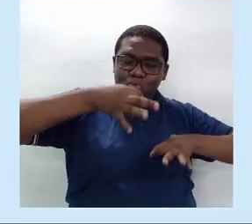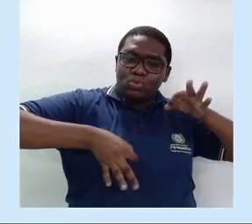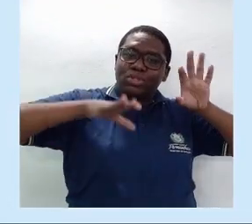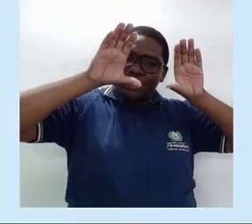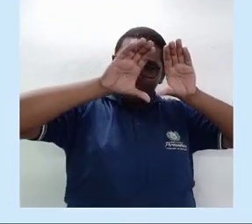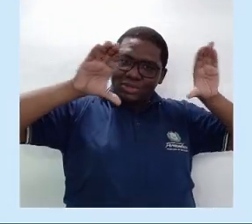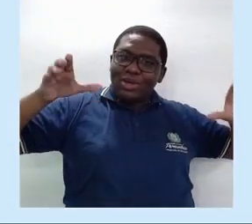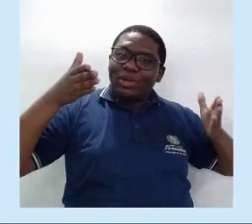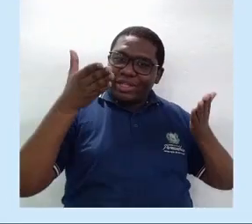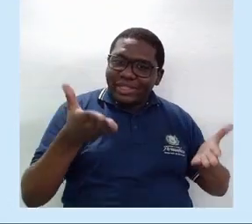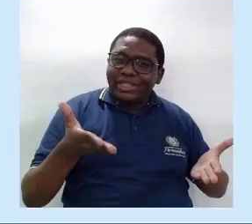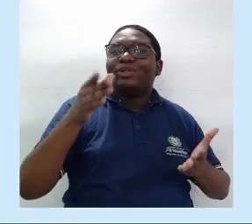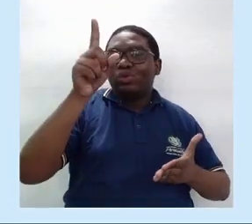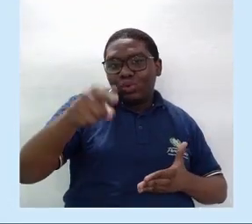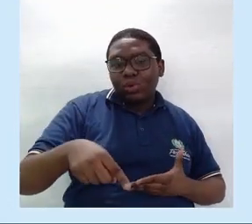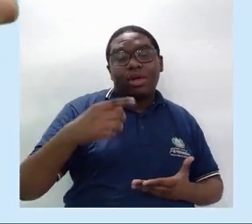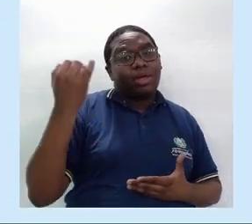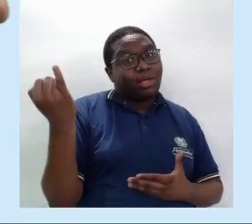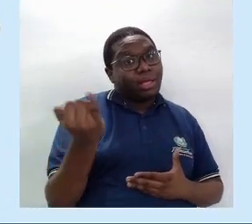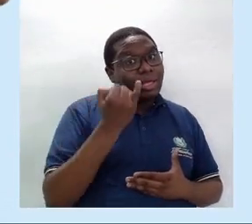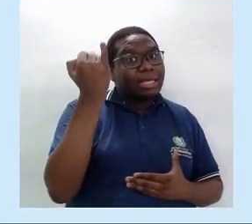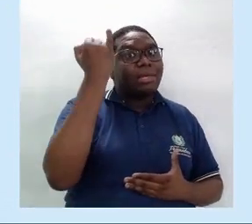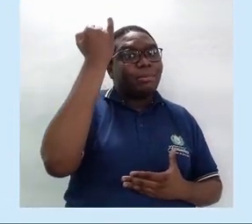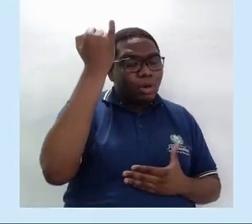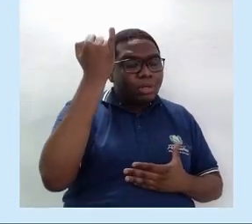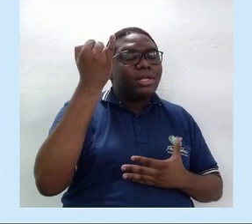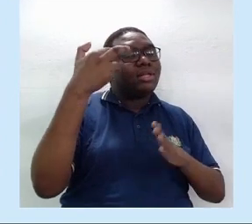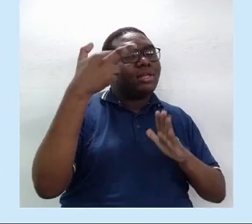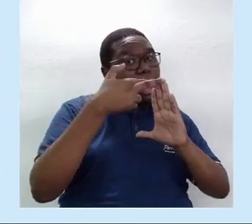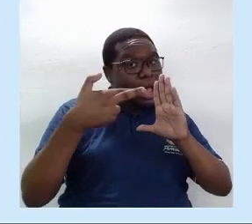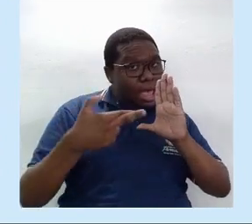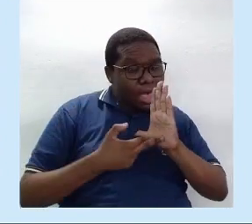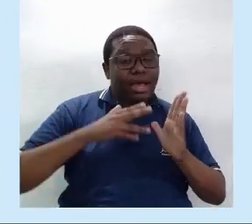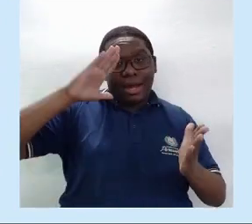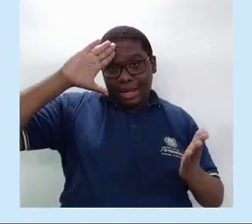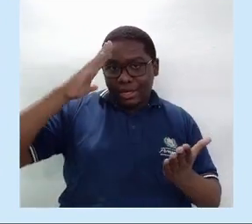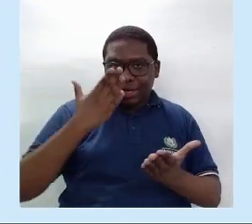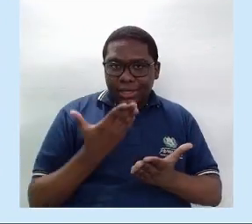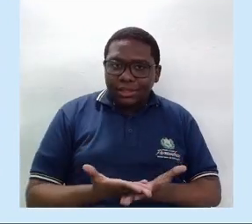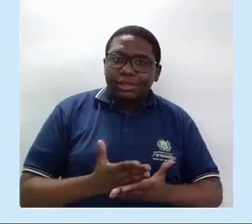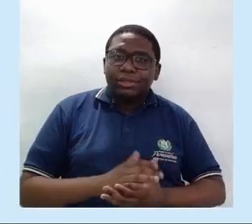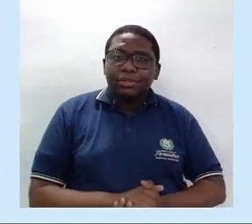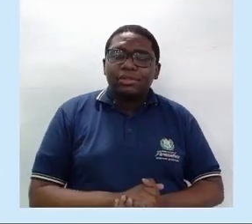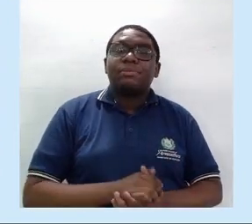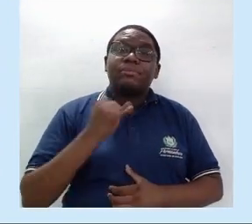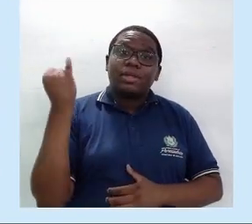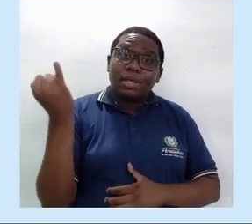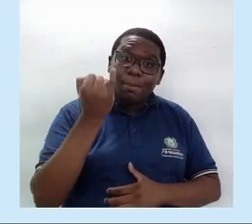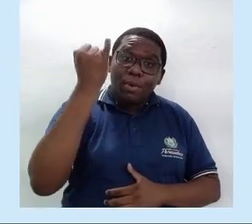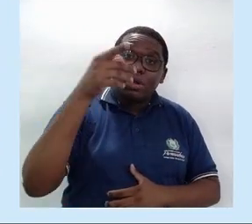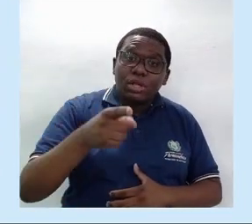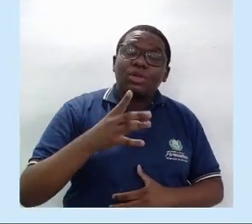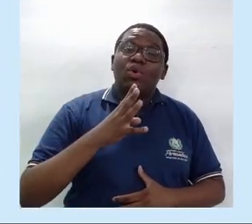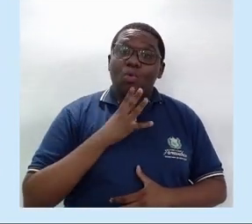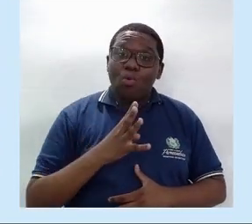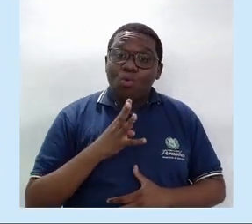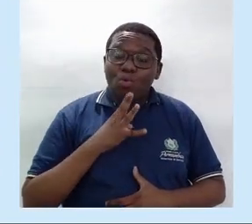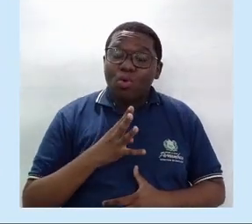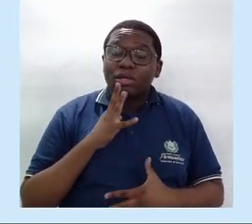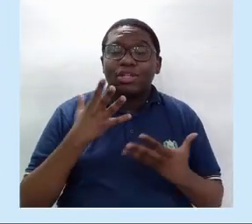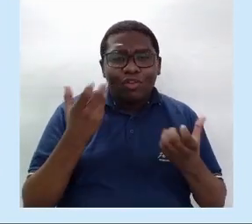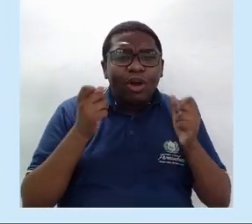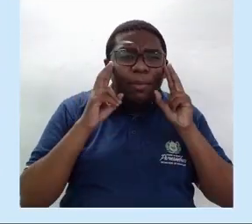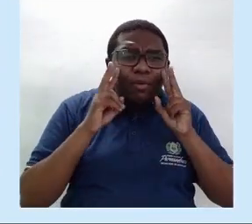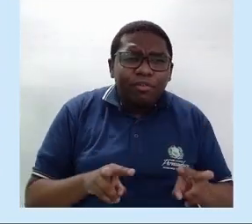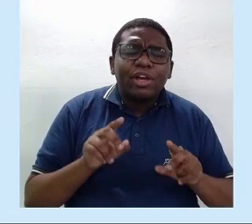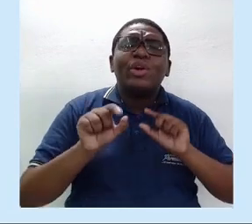são os princípios básicos, é aquilo em que se acredita, certo? Então é importante conhecer. Vamos ver aqui,